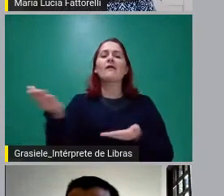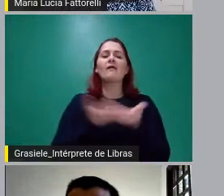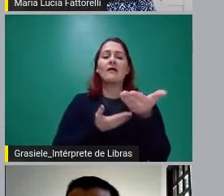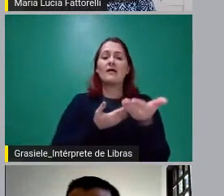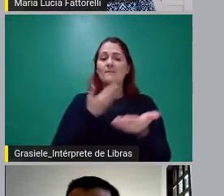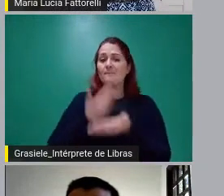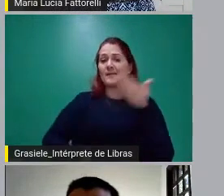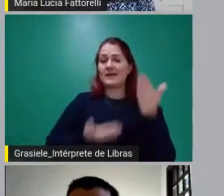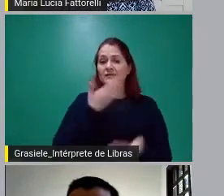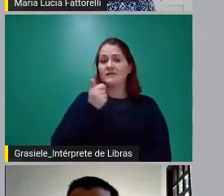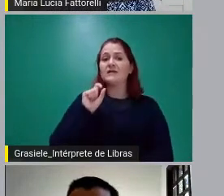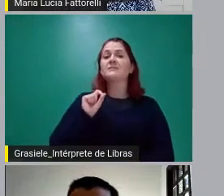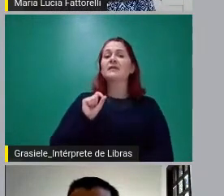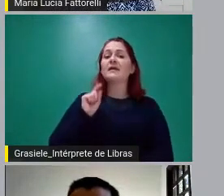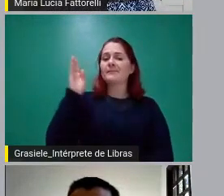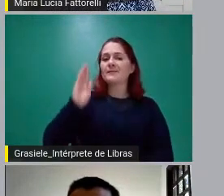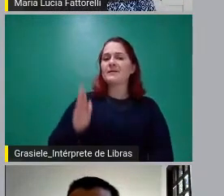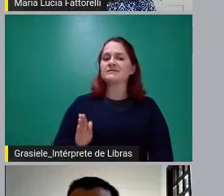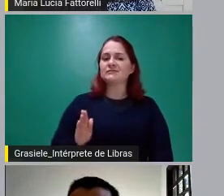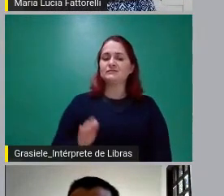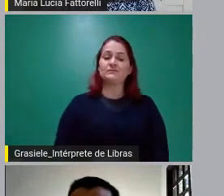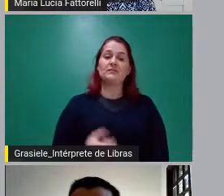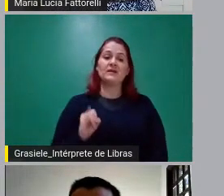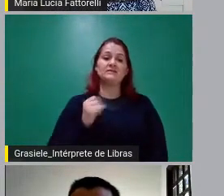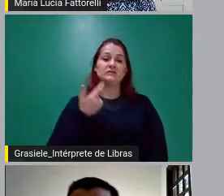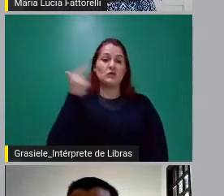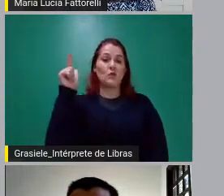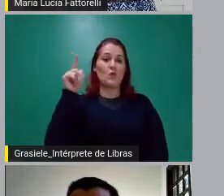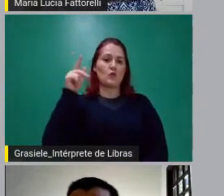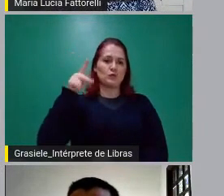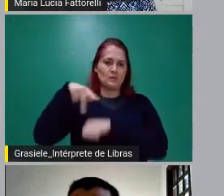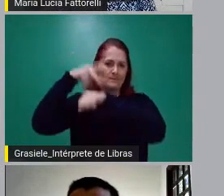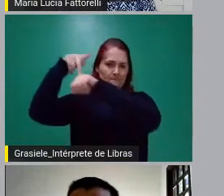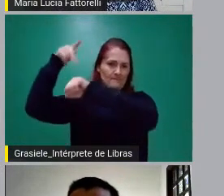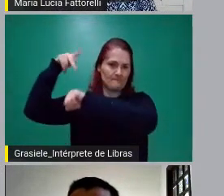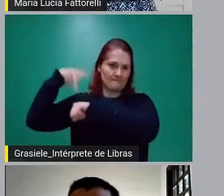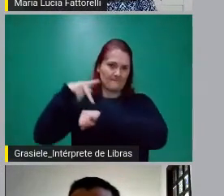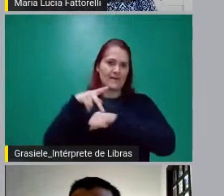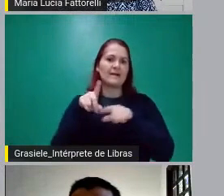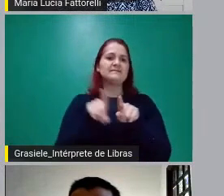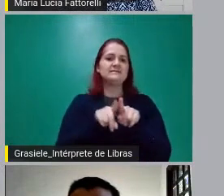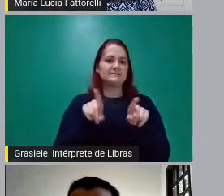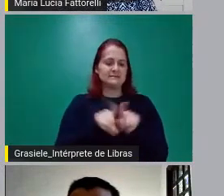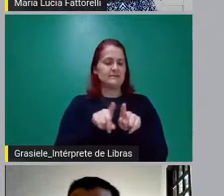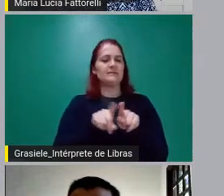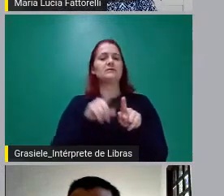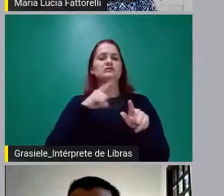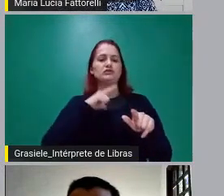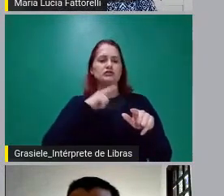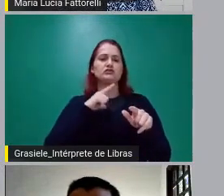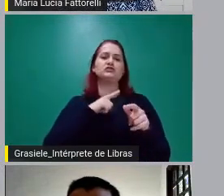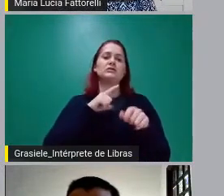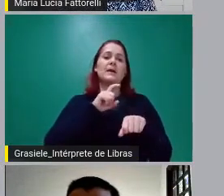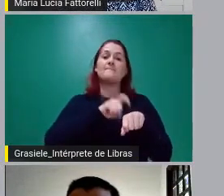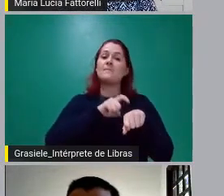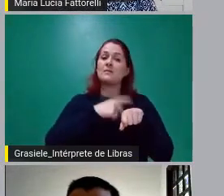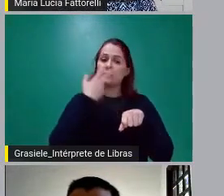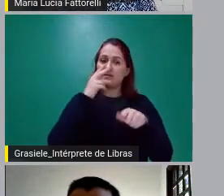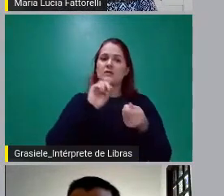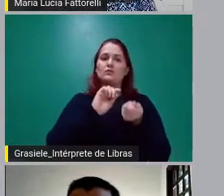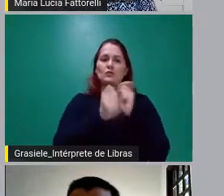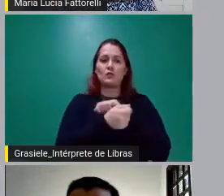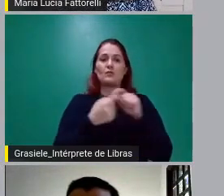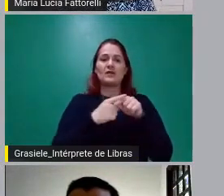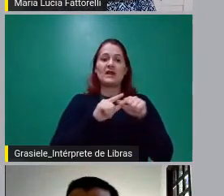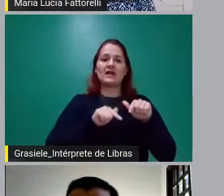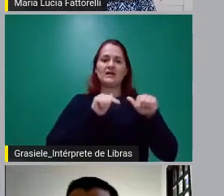isso com agravante. Se em outros países que estavam nesse movimento de troca de títulos antigos